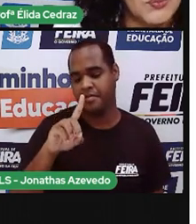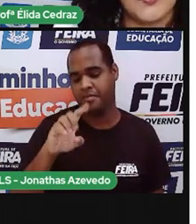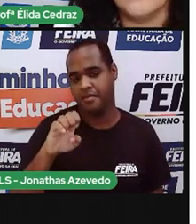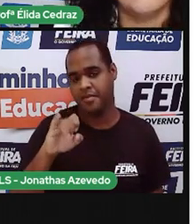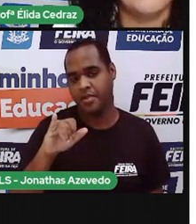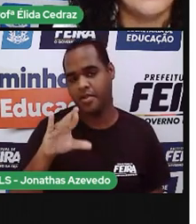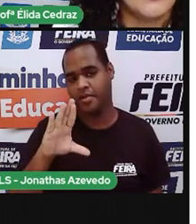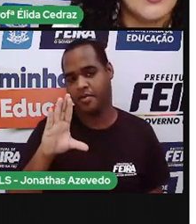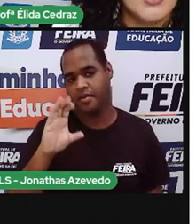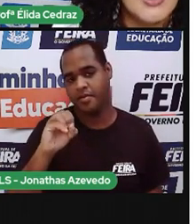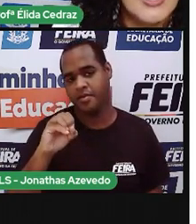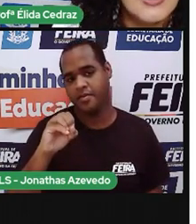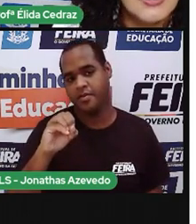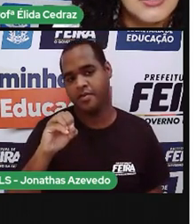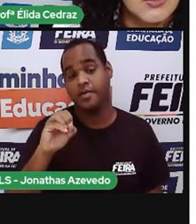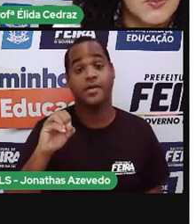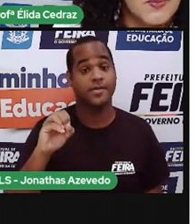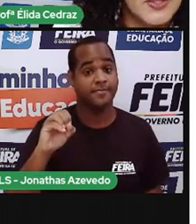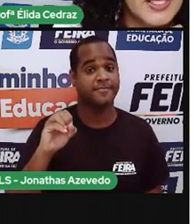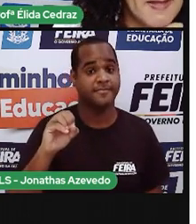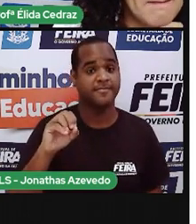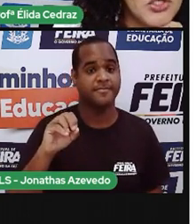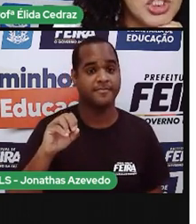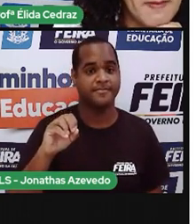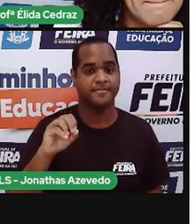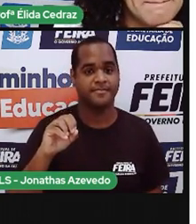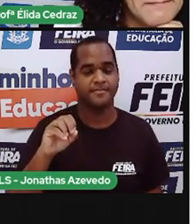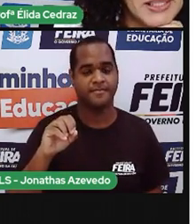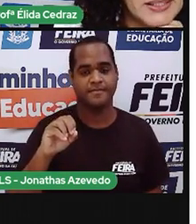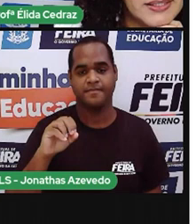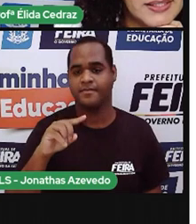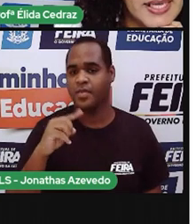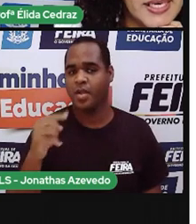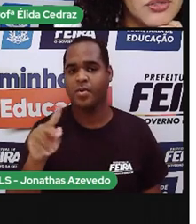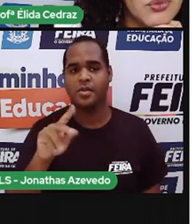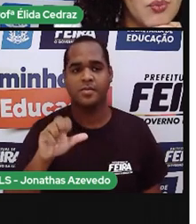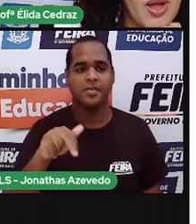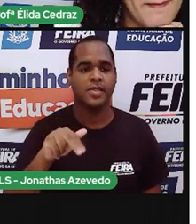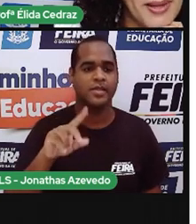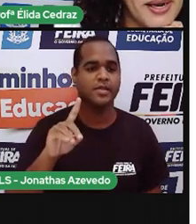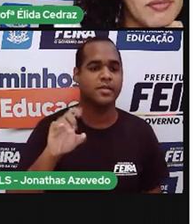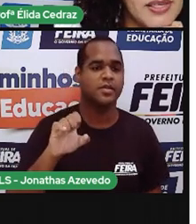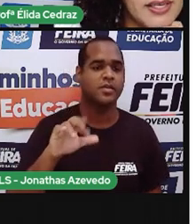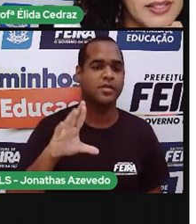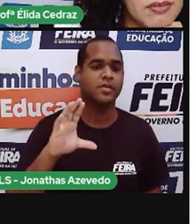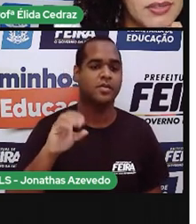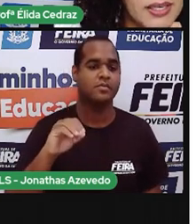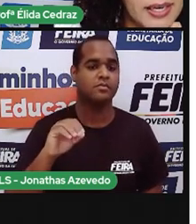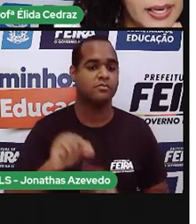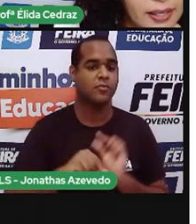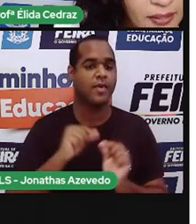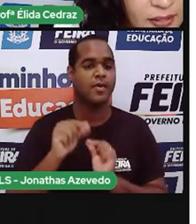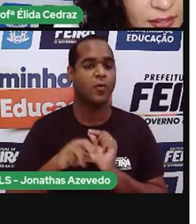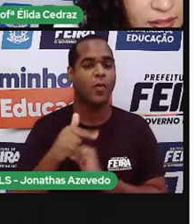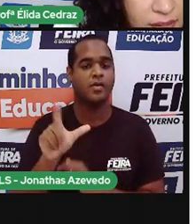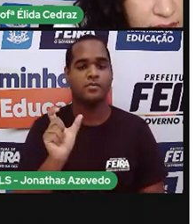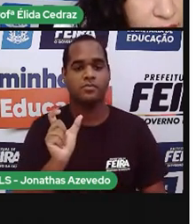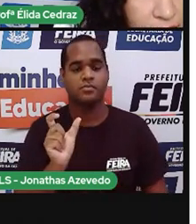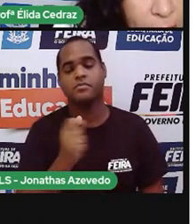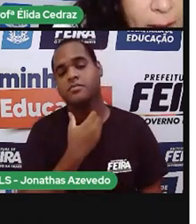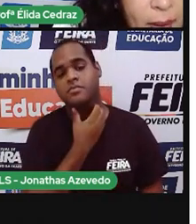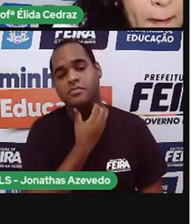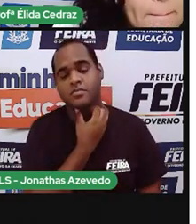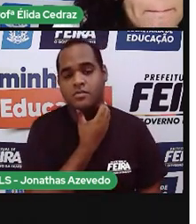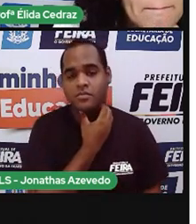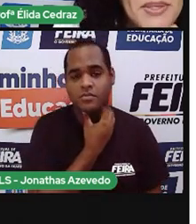pandeiro into e depois de andeiro qual a palavrinha que virá